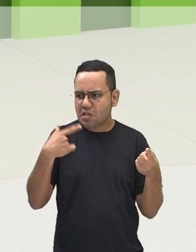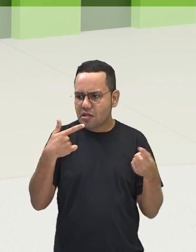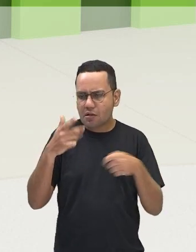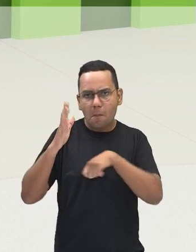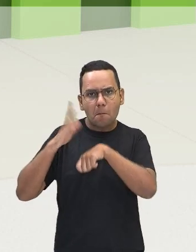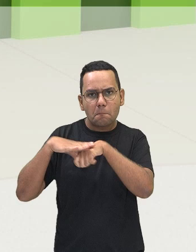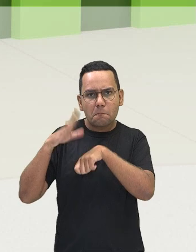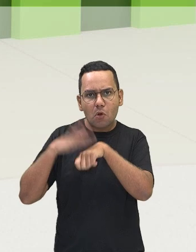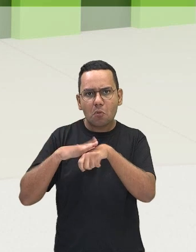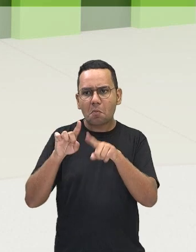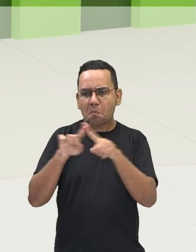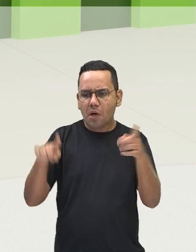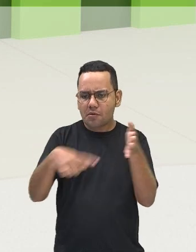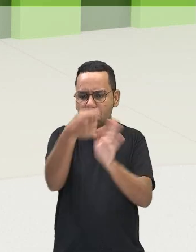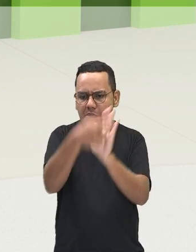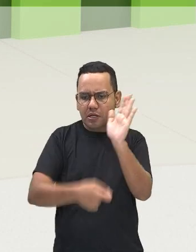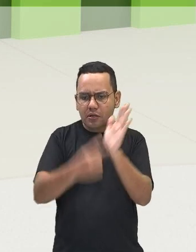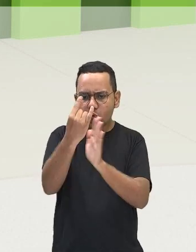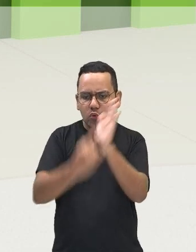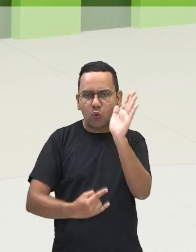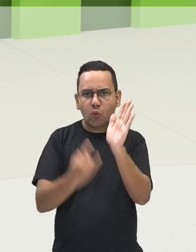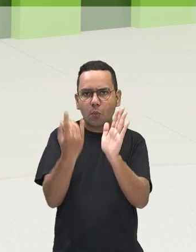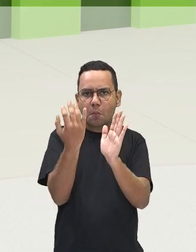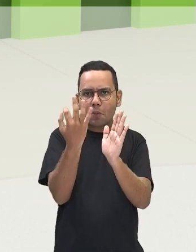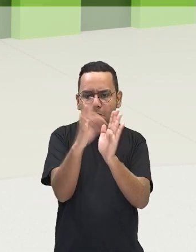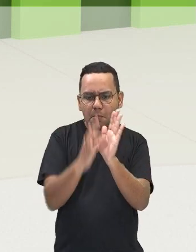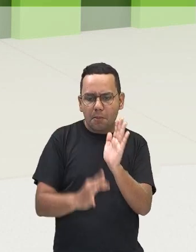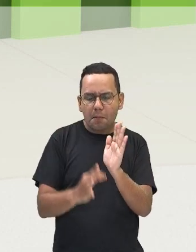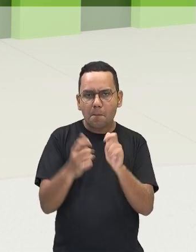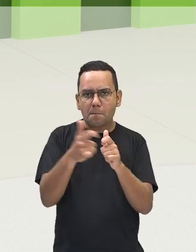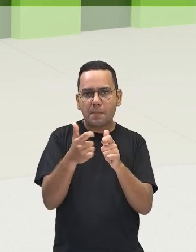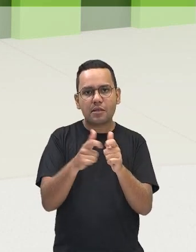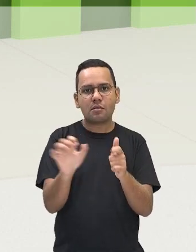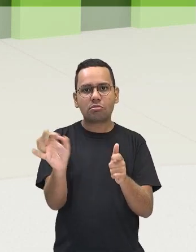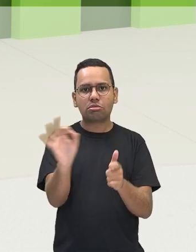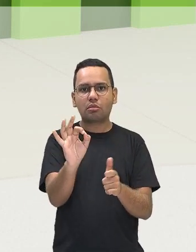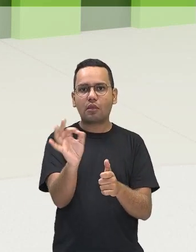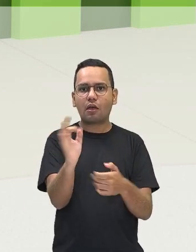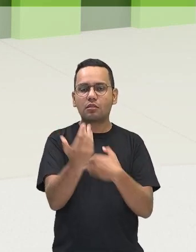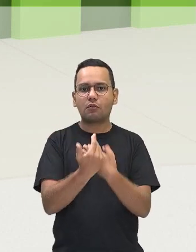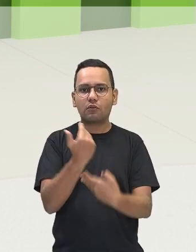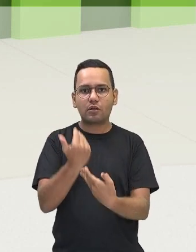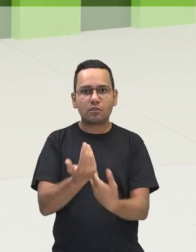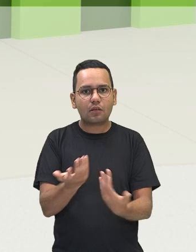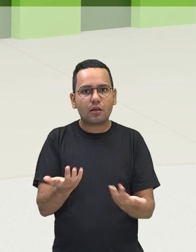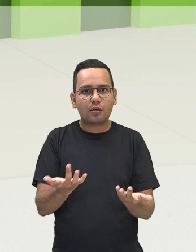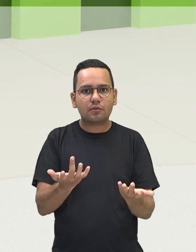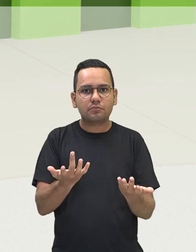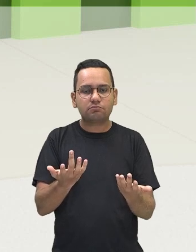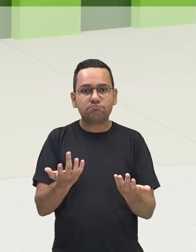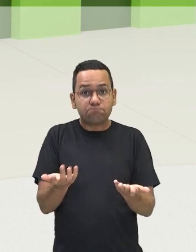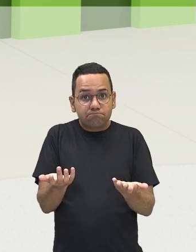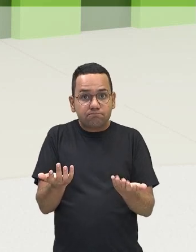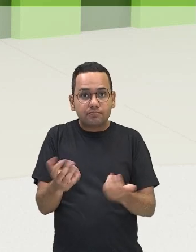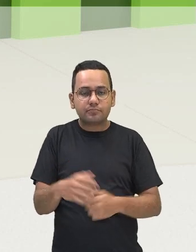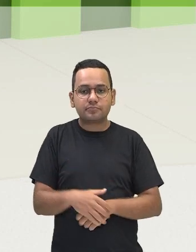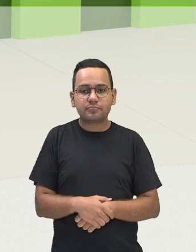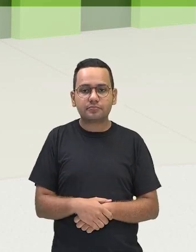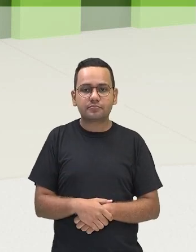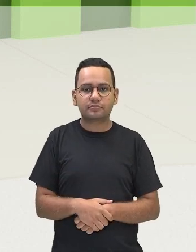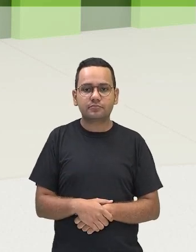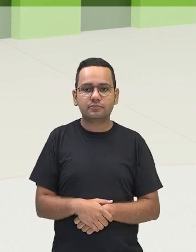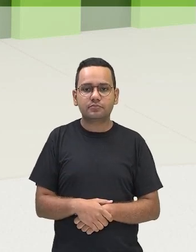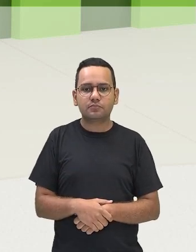a prescrição, a orientação, né, de um profissional de saúde, que ele